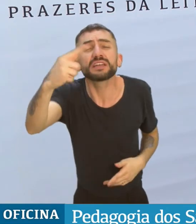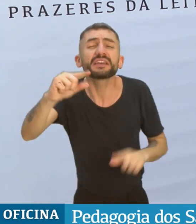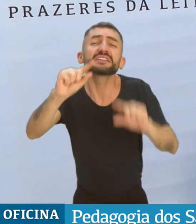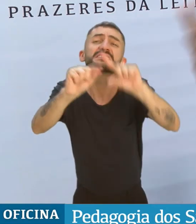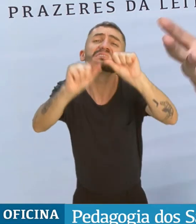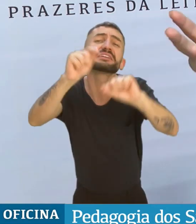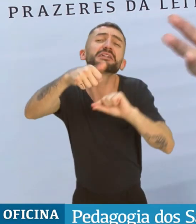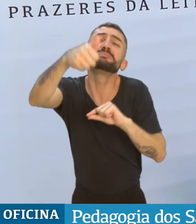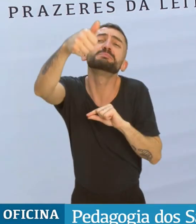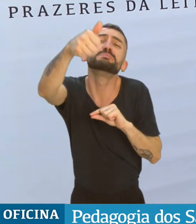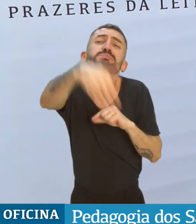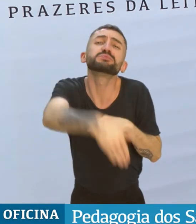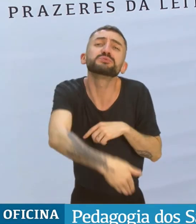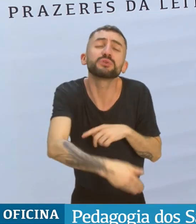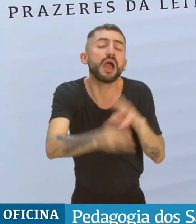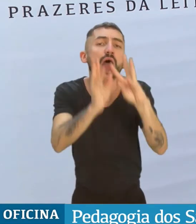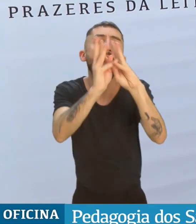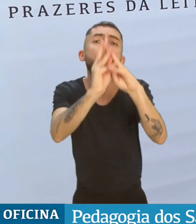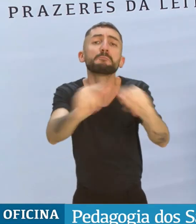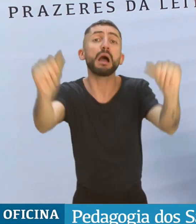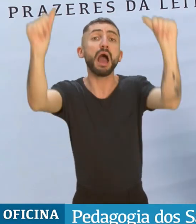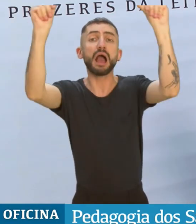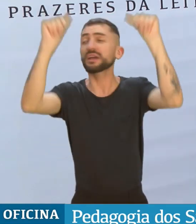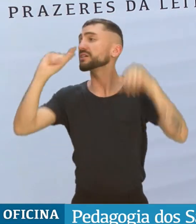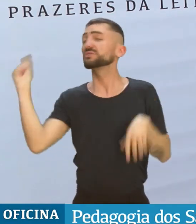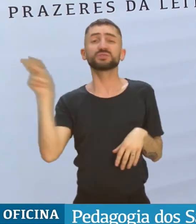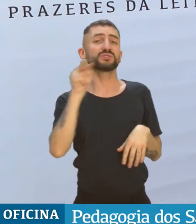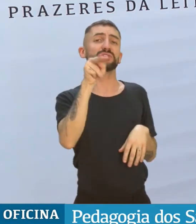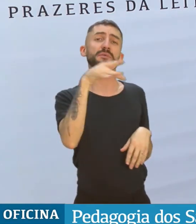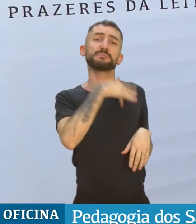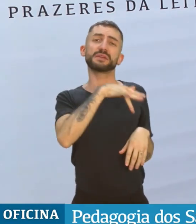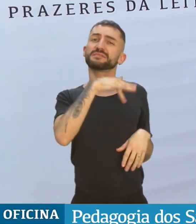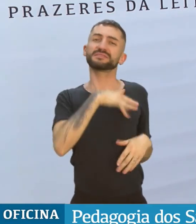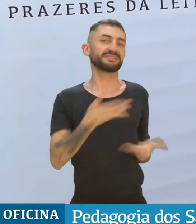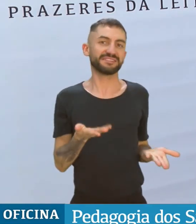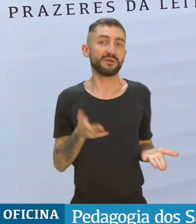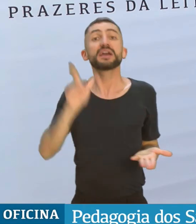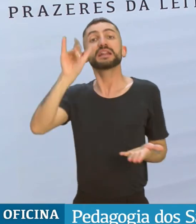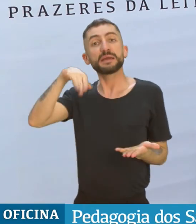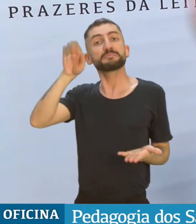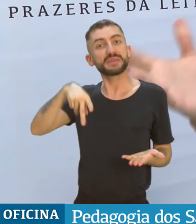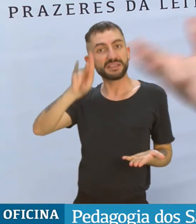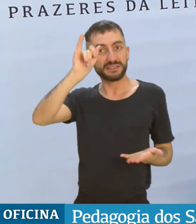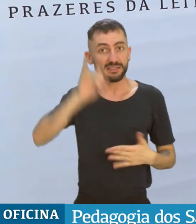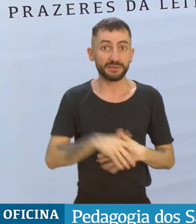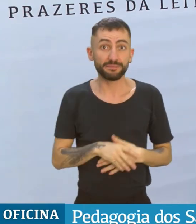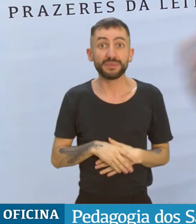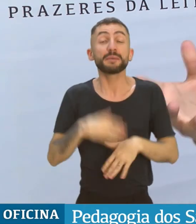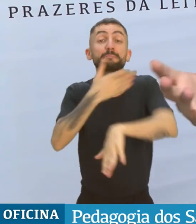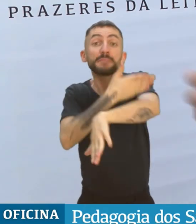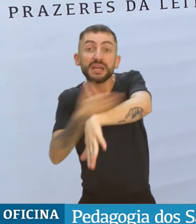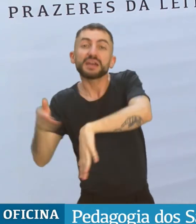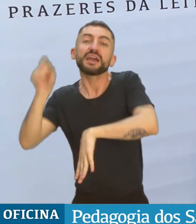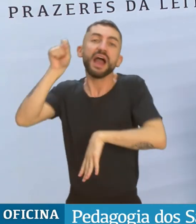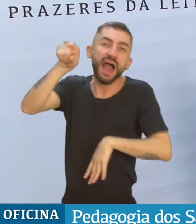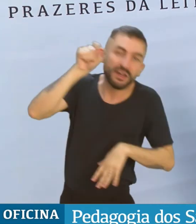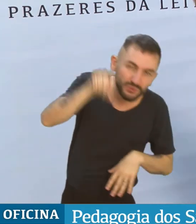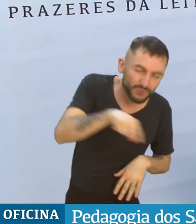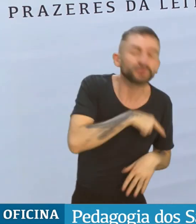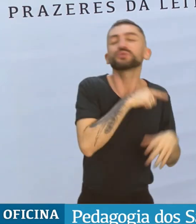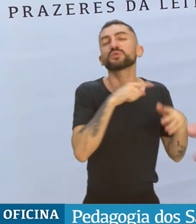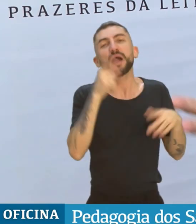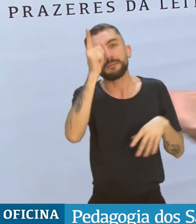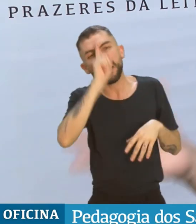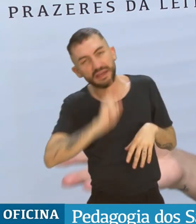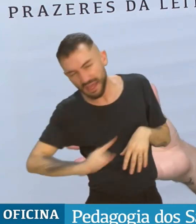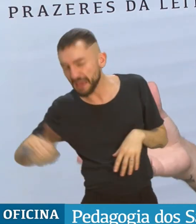pequena, dessas que quando apagam ninguém vai dizer, que pena, Paulo Leminski. Brancas, azuis, amarelas e pretas, brilha na luz